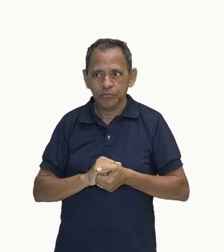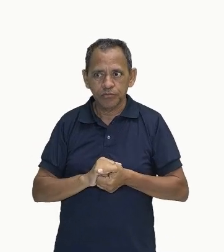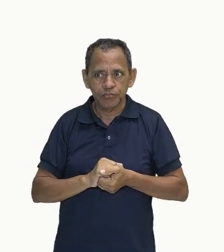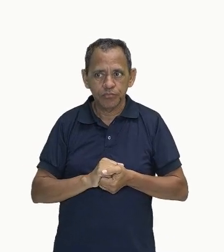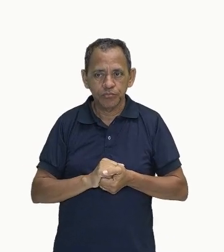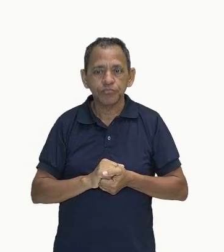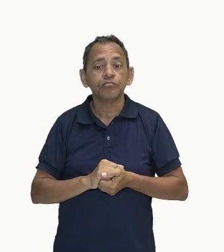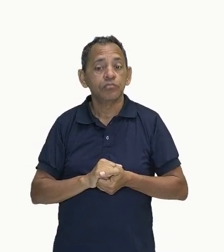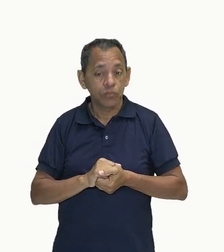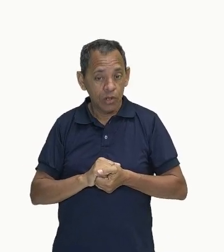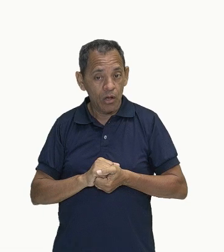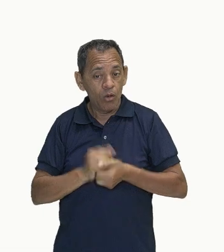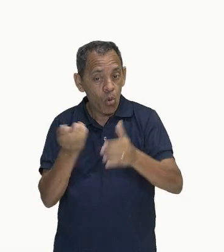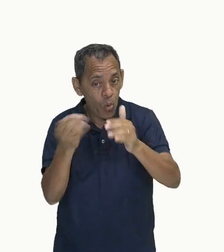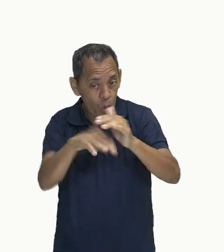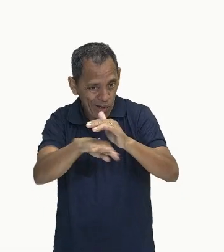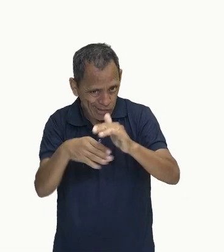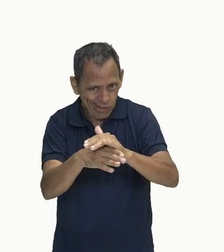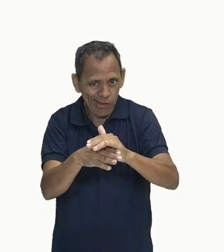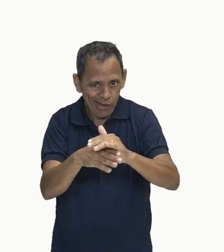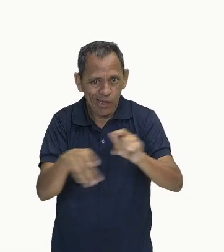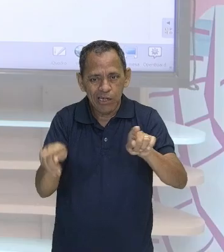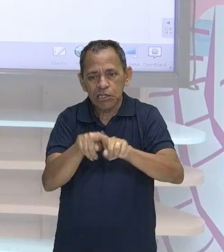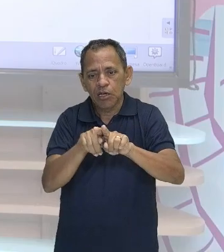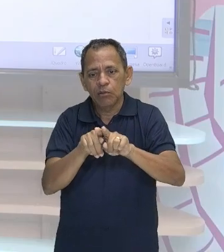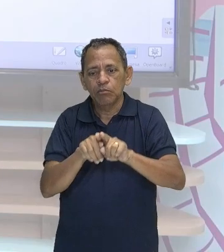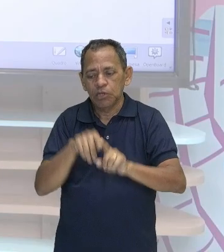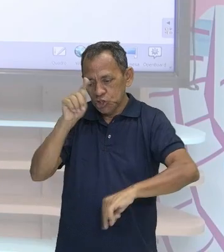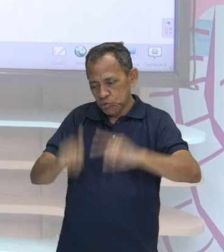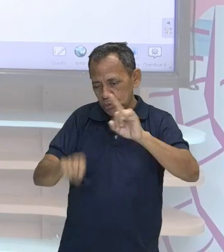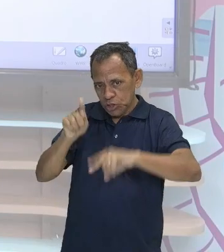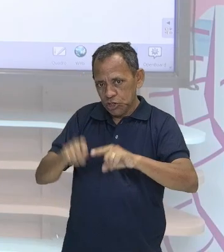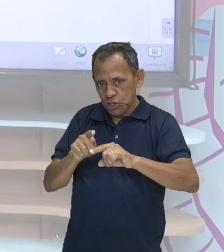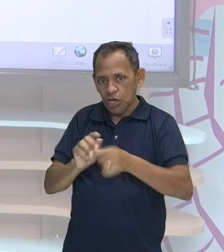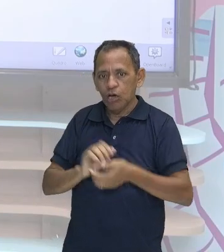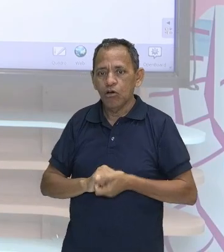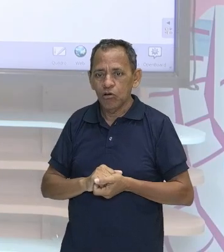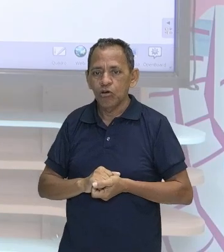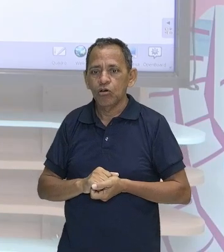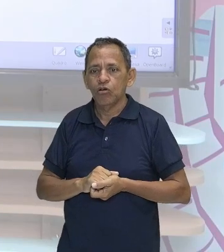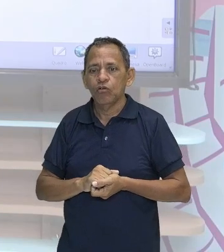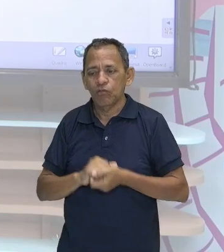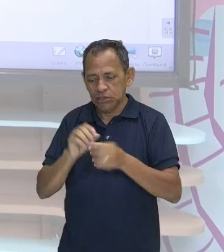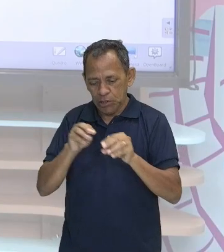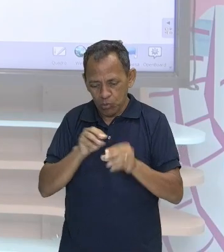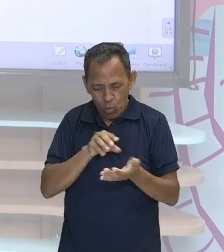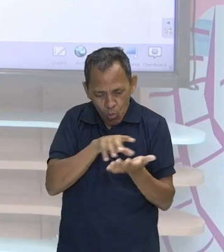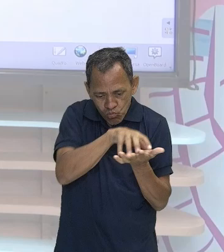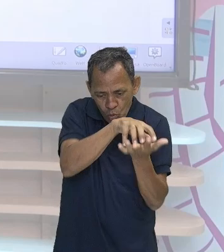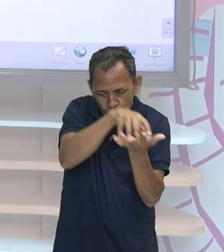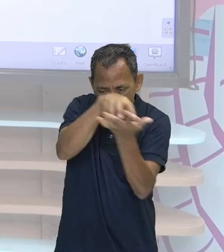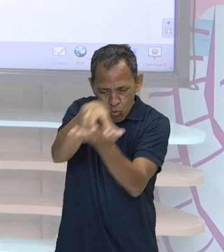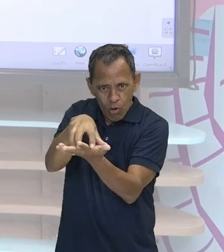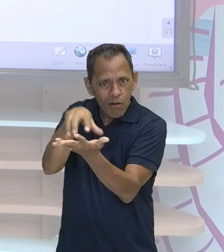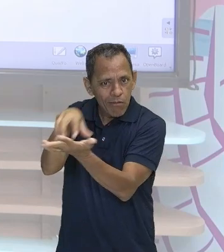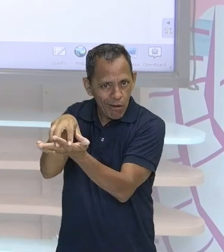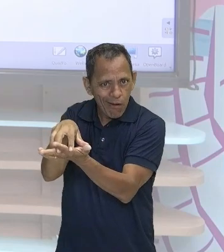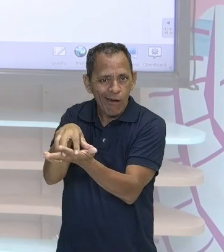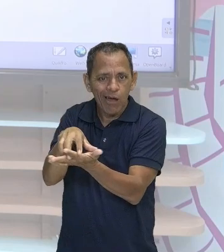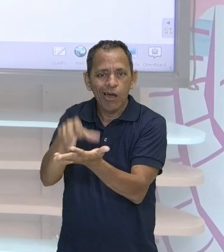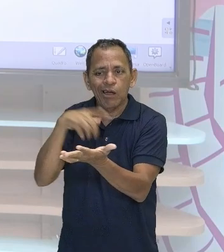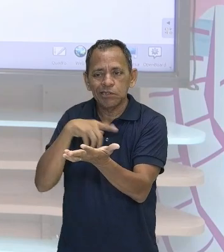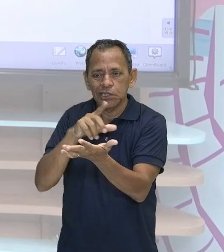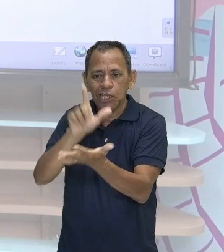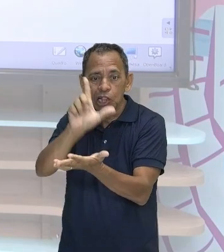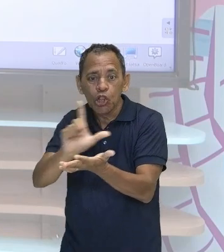esses produtos, né? Essa matéria-prima, esse produto final, ele ser transportado, né? Para ocorrer a logística, tá bom? E